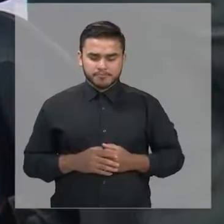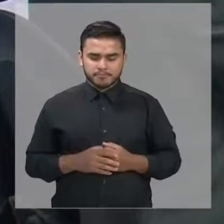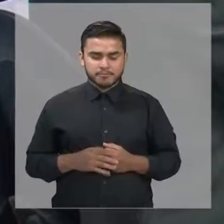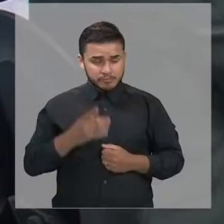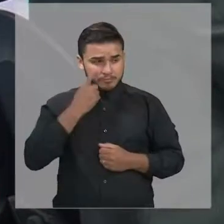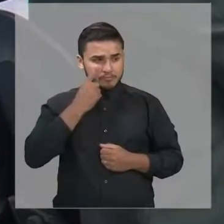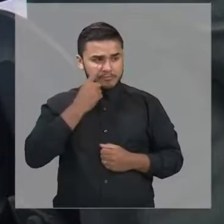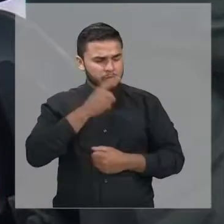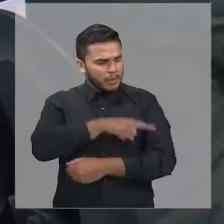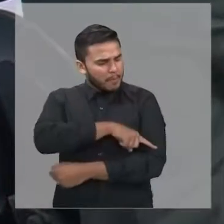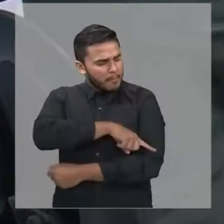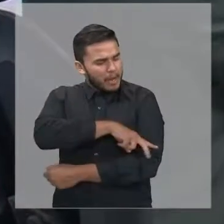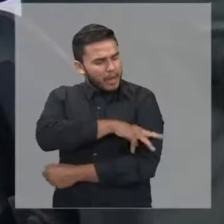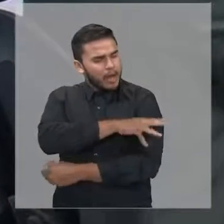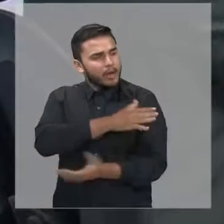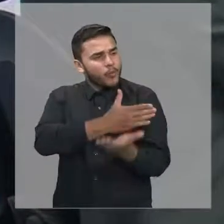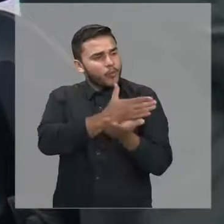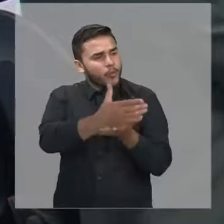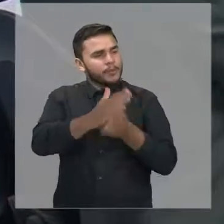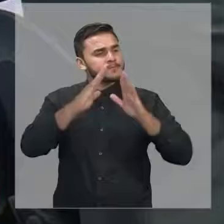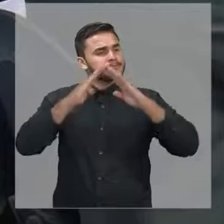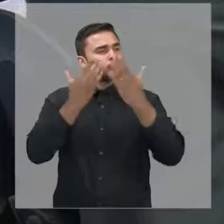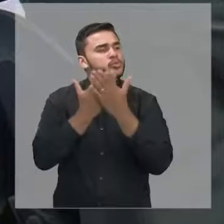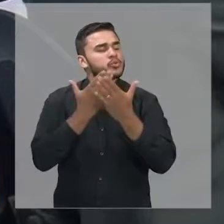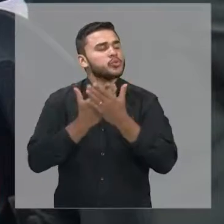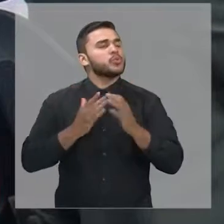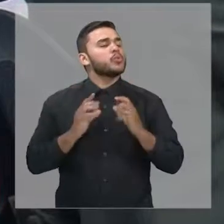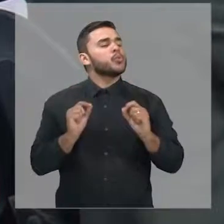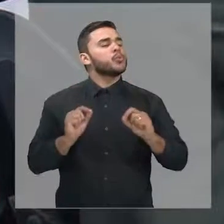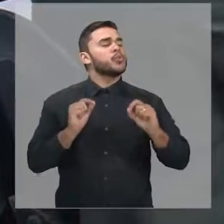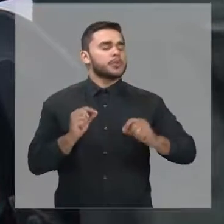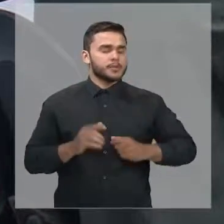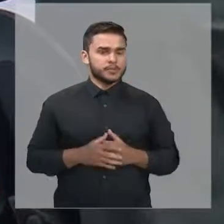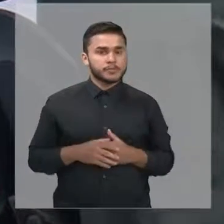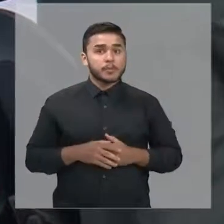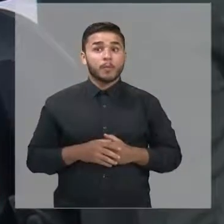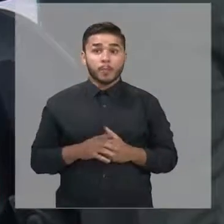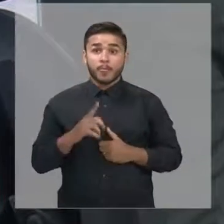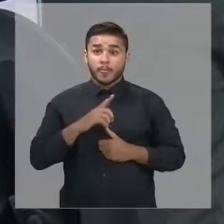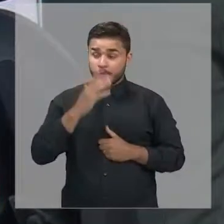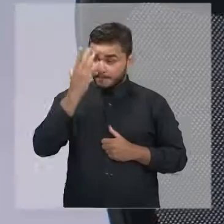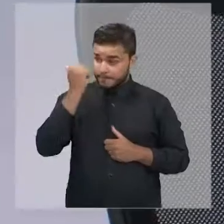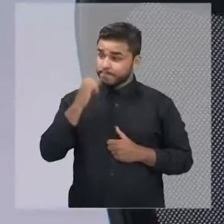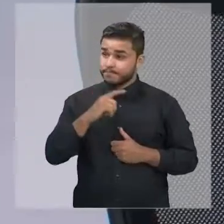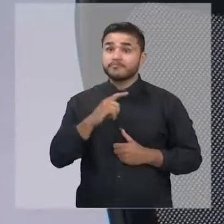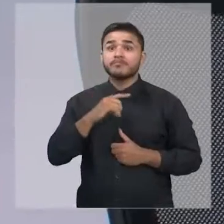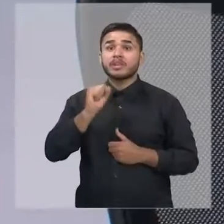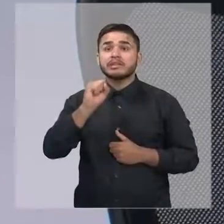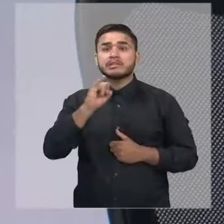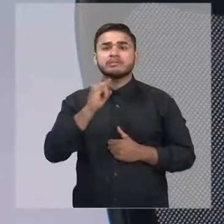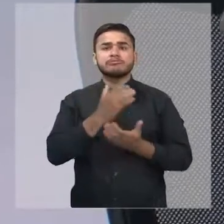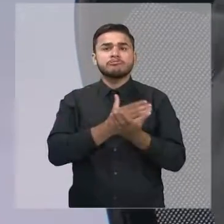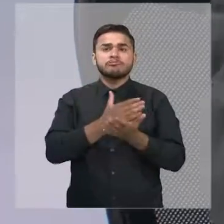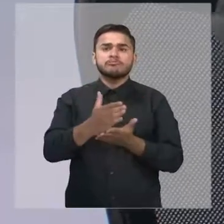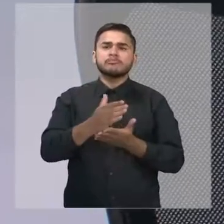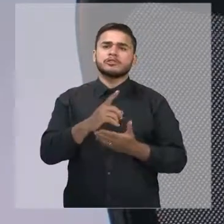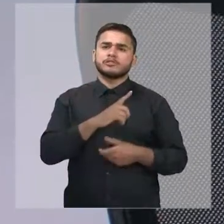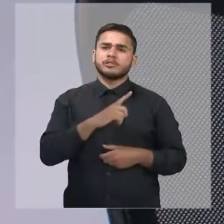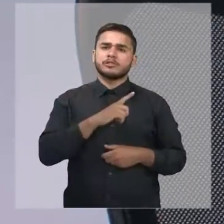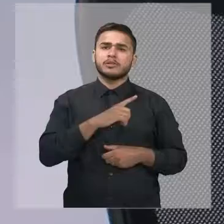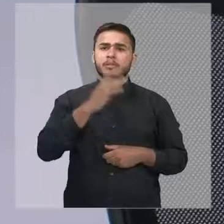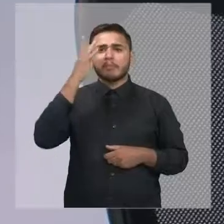sua origem, vem de pais analfabetos, de pais semi-alfabetizados, e a gente coloca todos eles num pacote só. Né? Quer dizer,